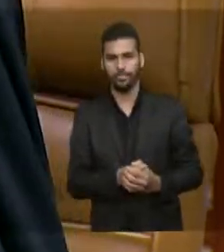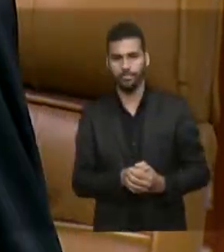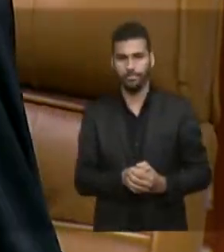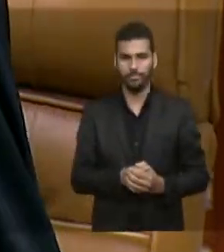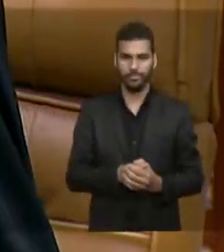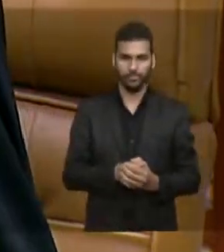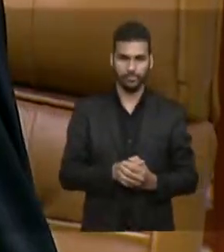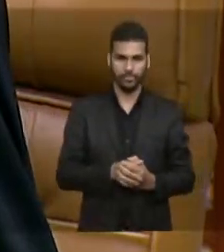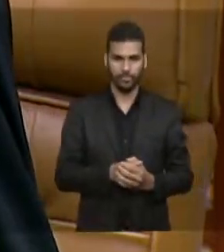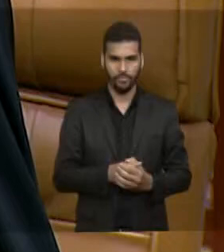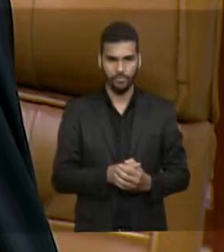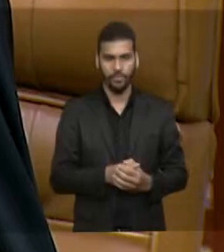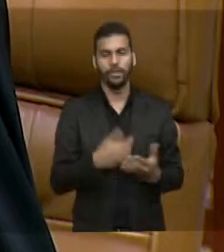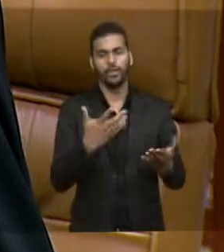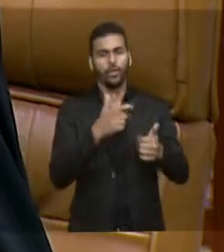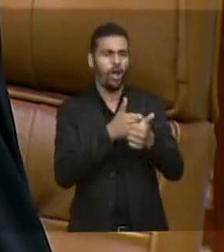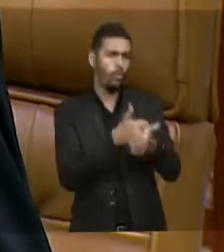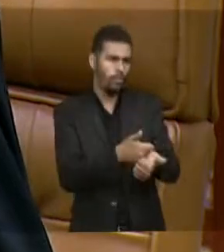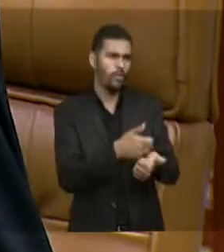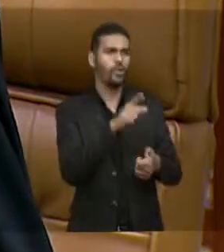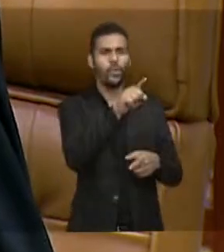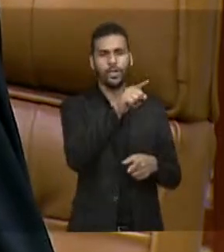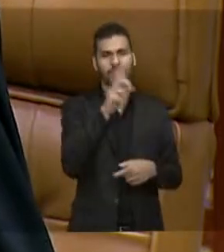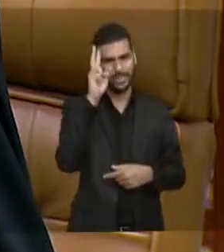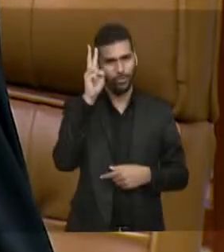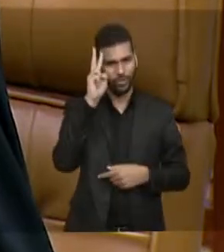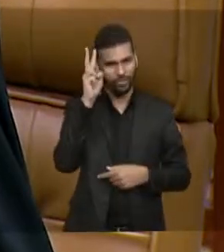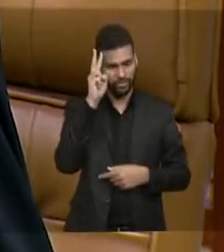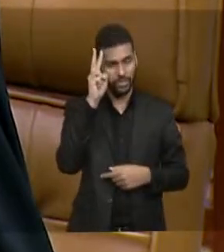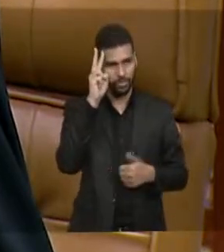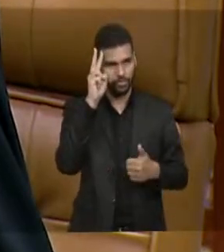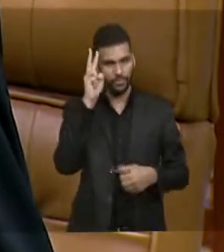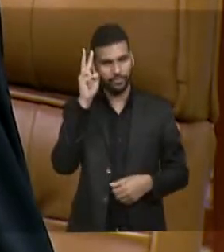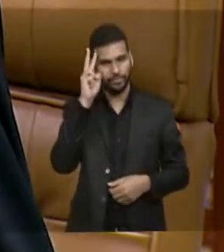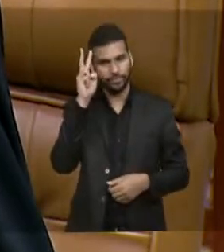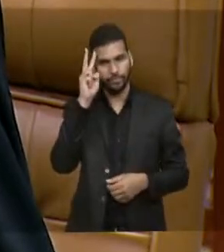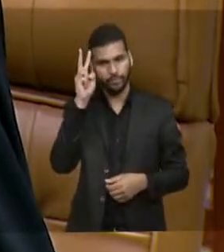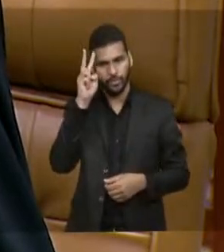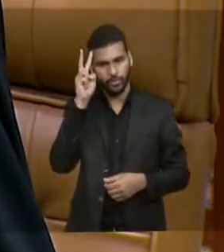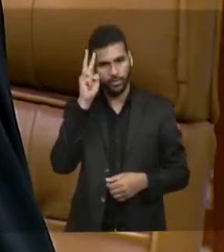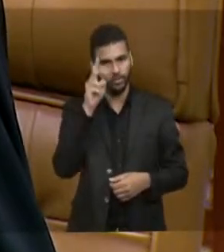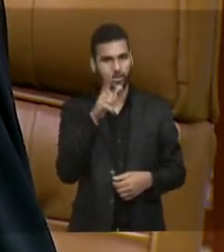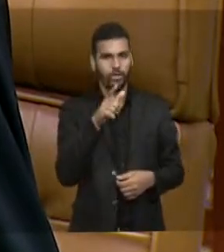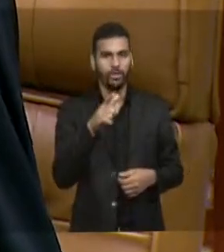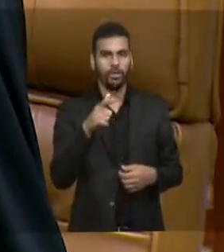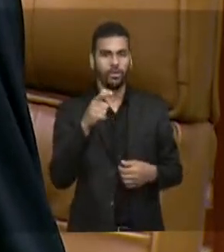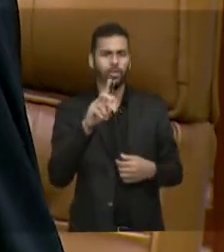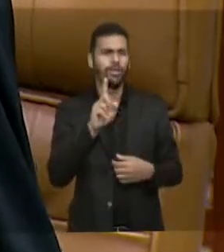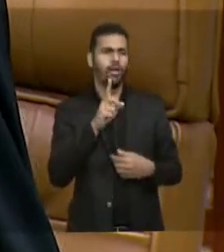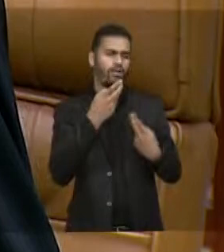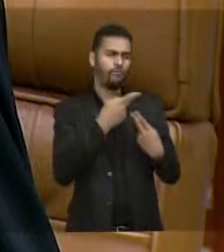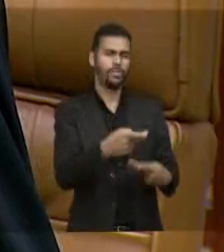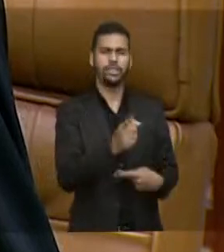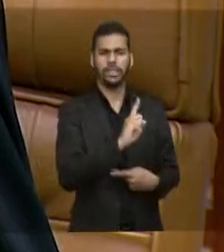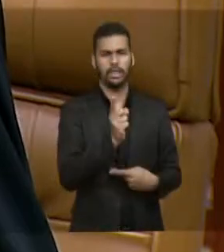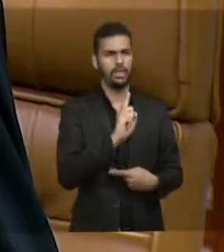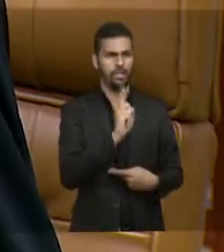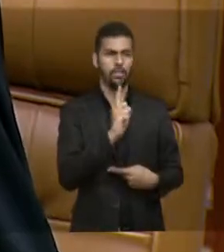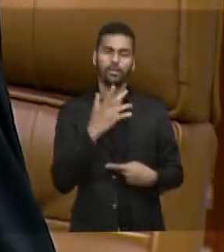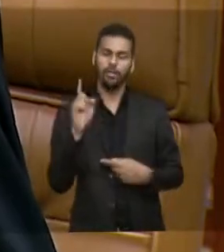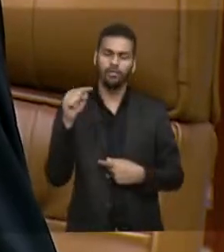tivemos eu acompanho vossa excelência segunda-feira eu não diria em visita mas numa inspeção